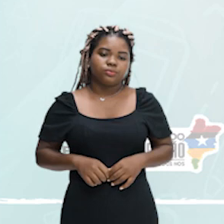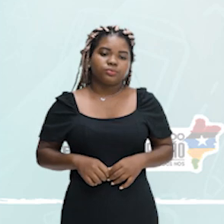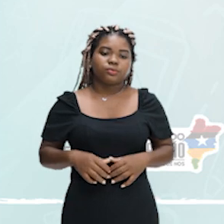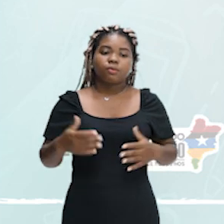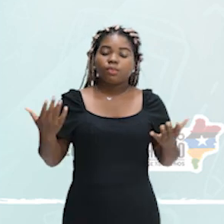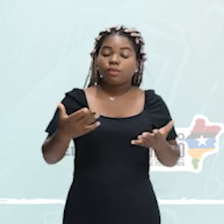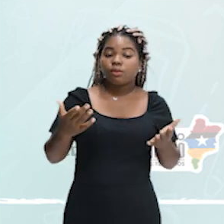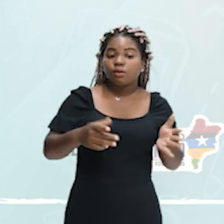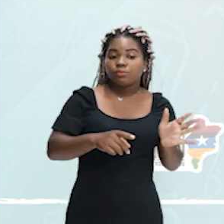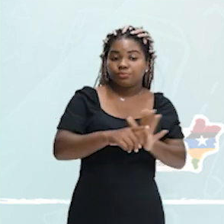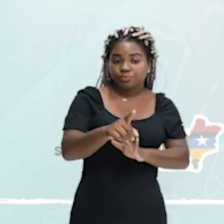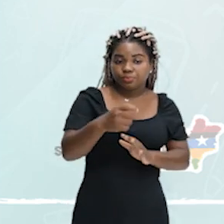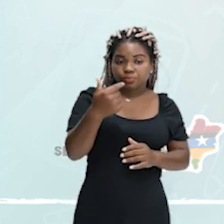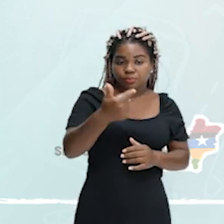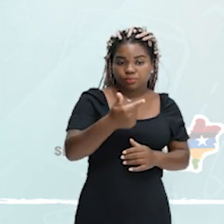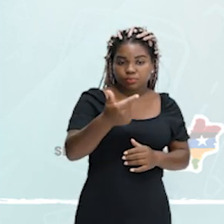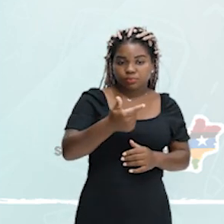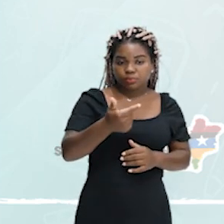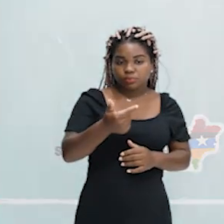das opções,